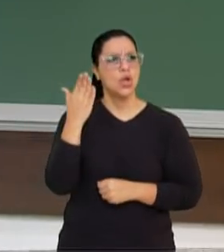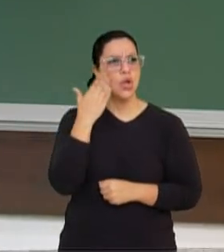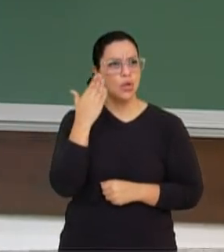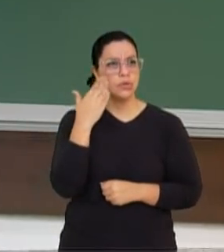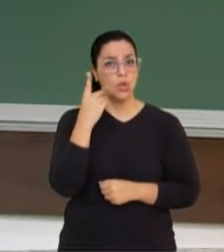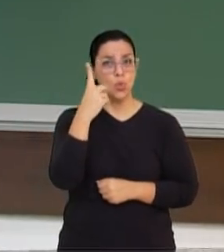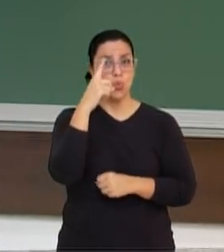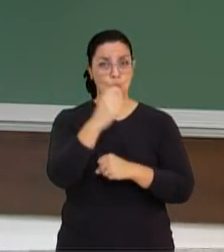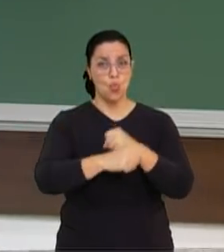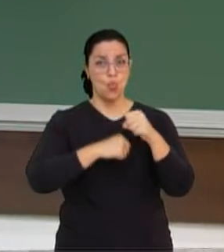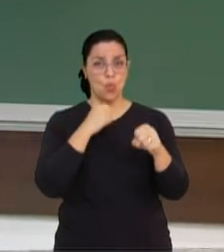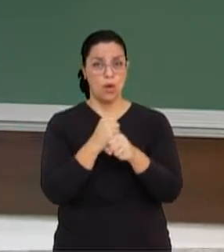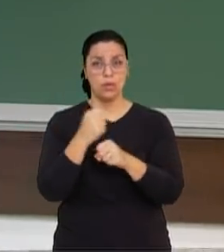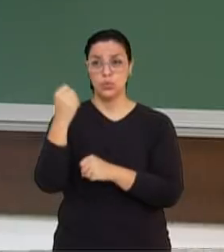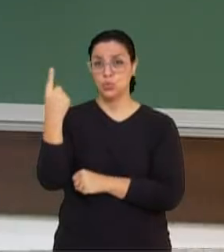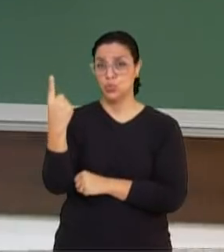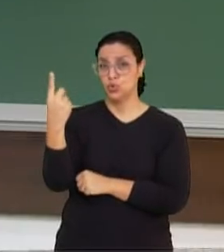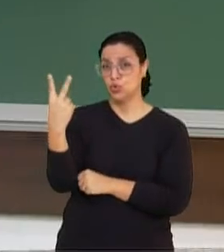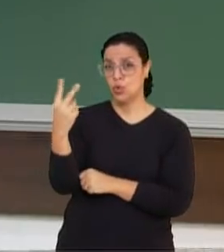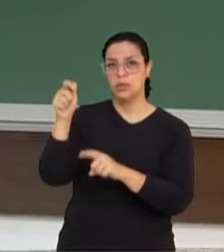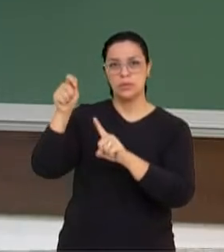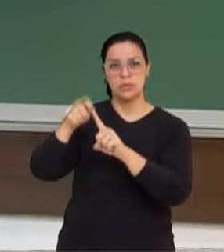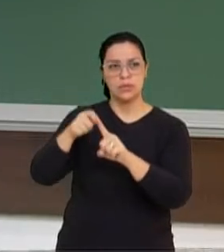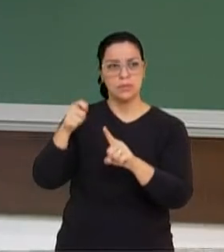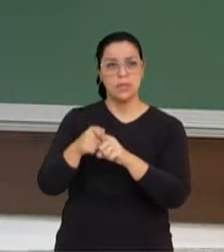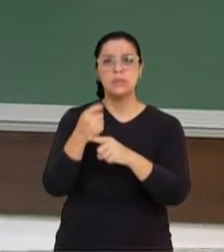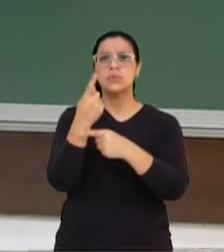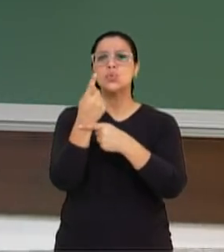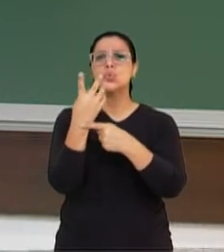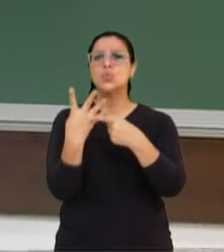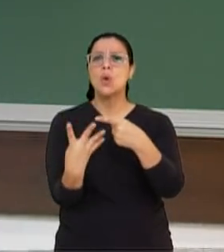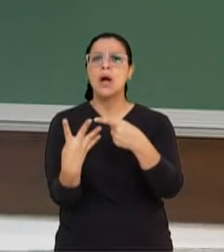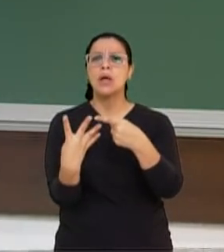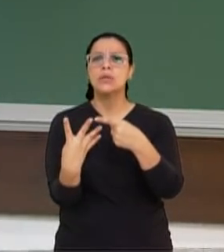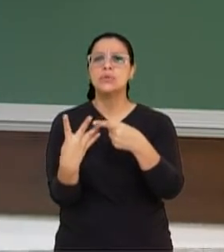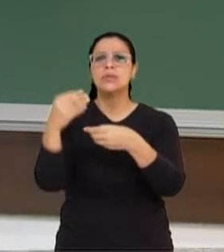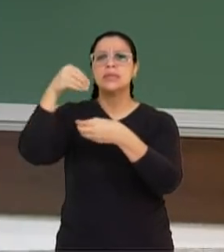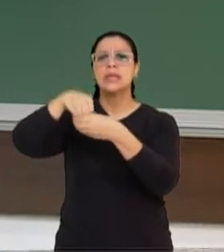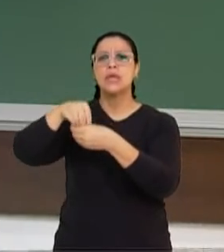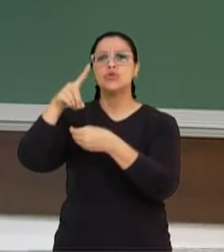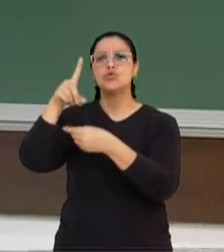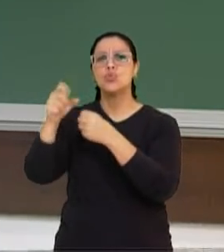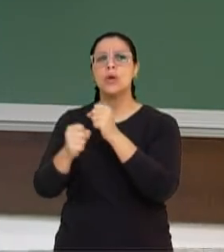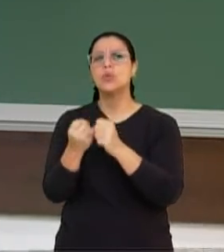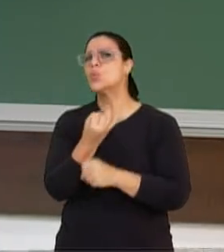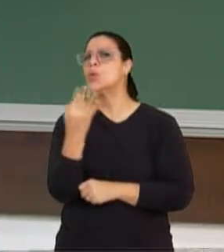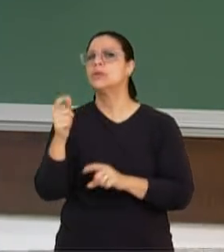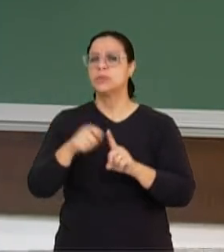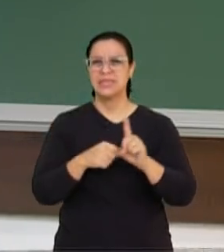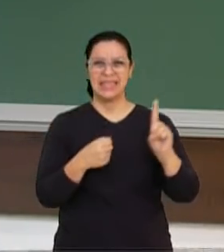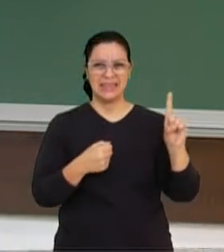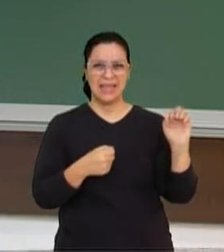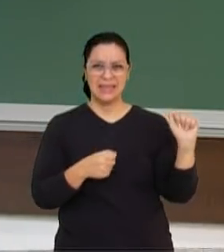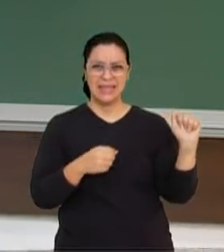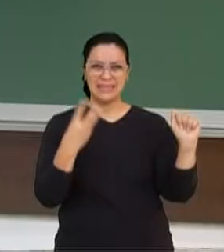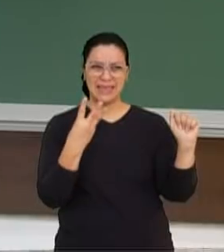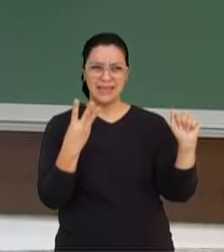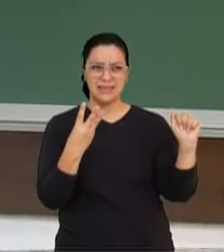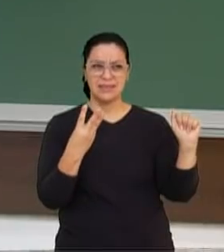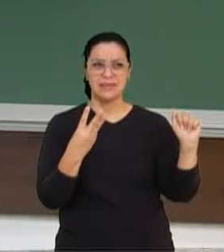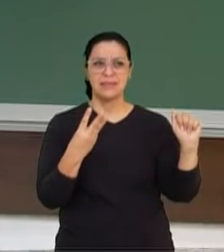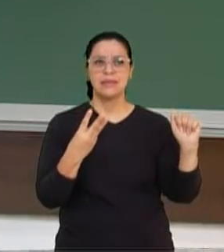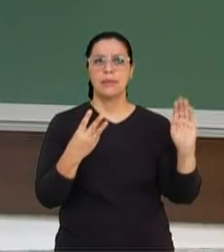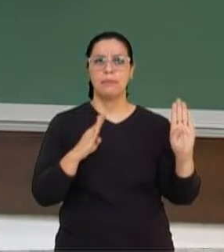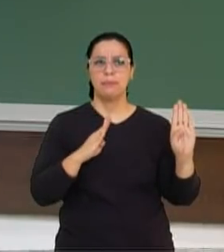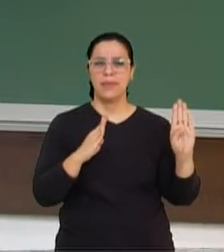que um ano possui 12 meses, e 1/4 de um ano corresponde a 3 meses, 3 trimestres